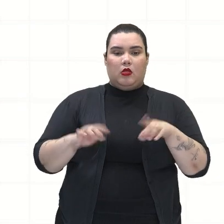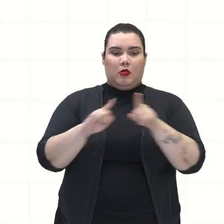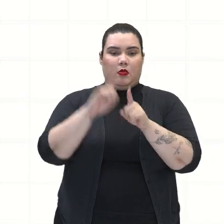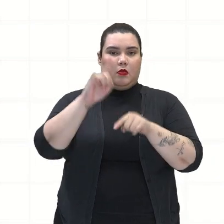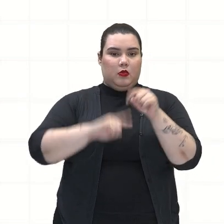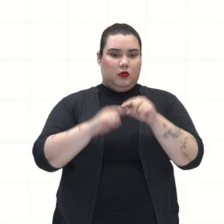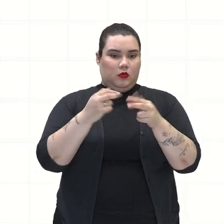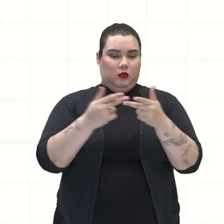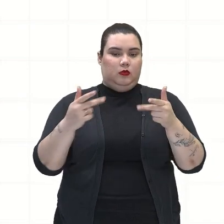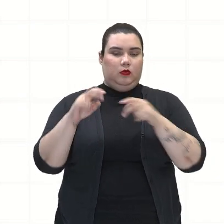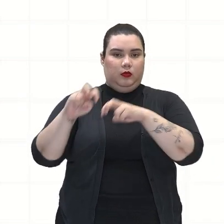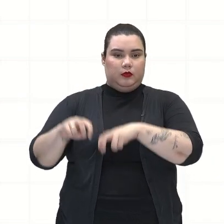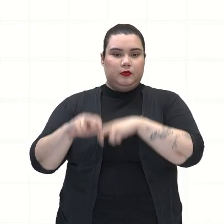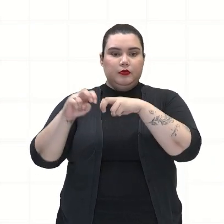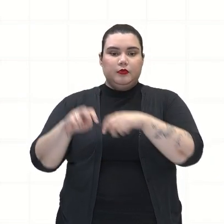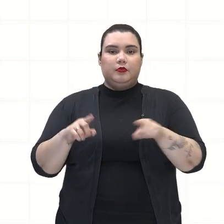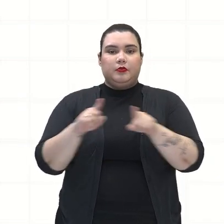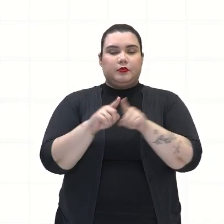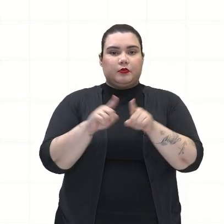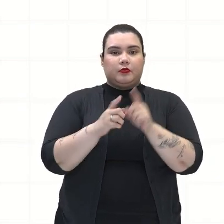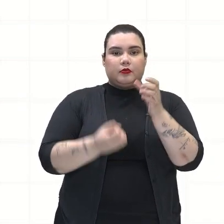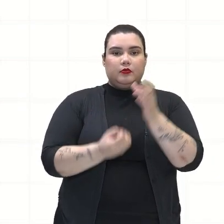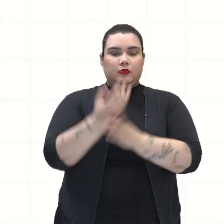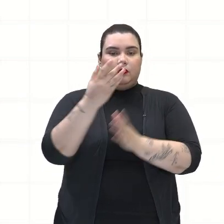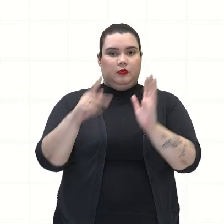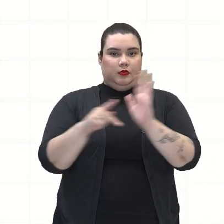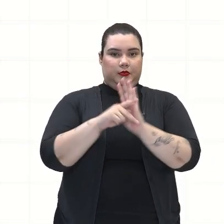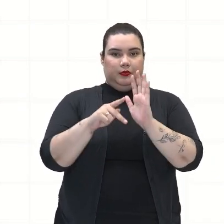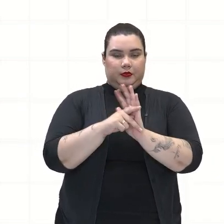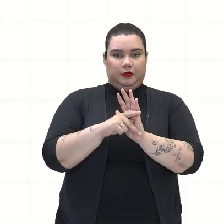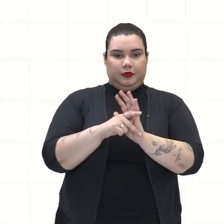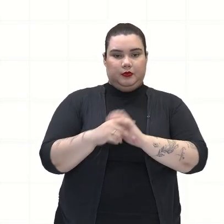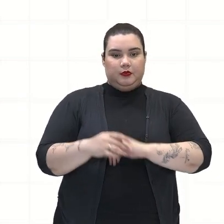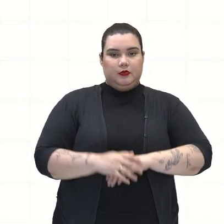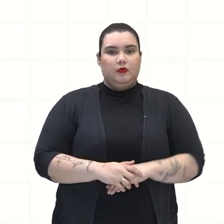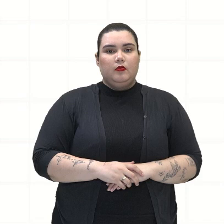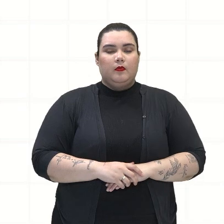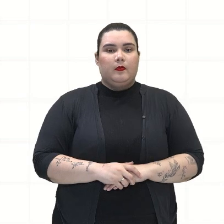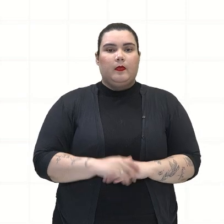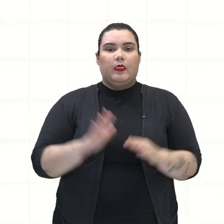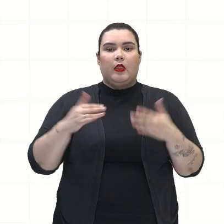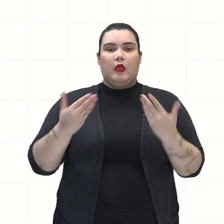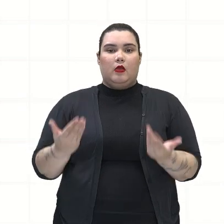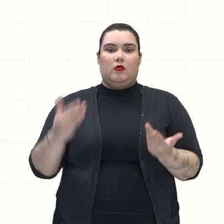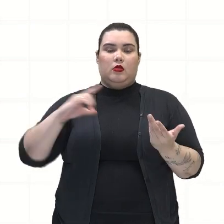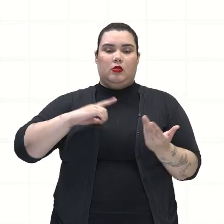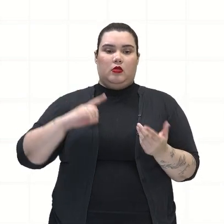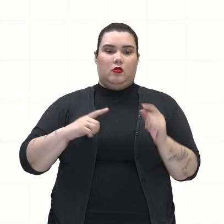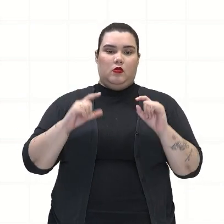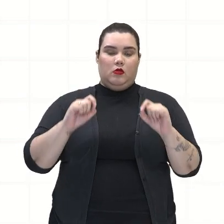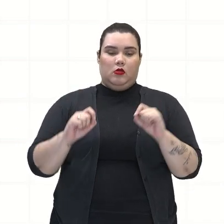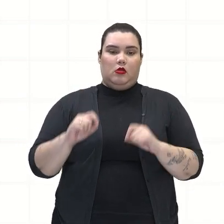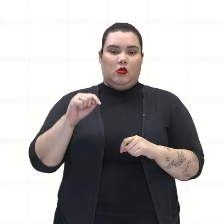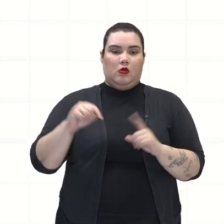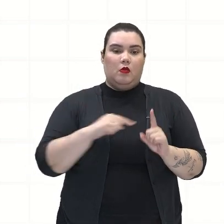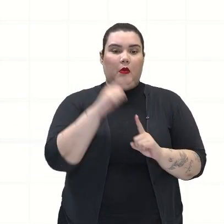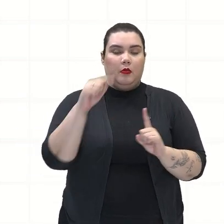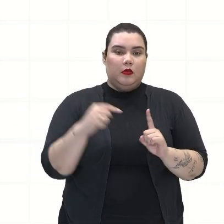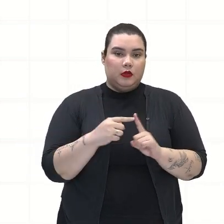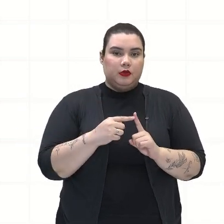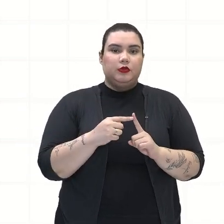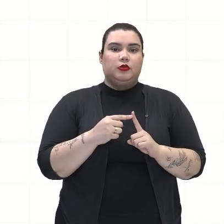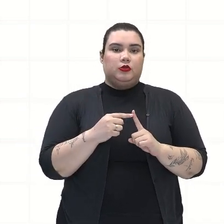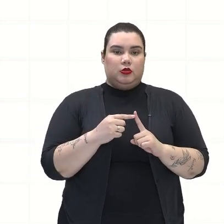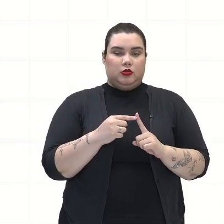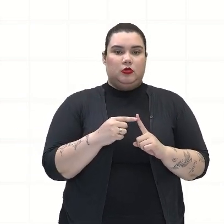agrícolas e manufaturados. Então, olha só como você tem aí justamente essa intencionalidade,